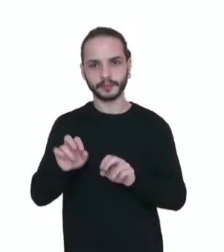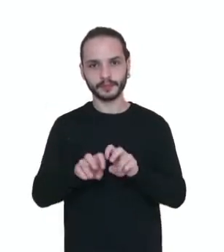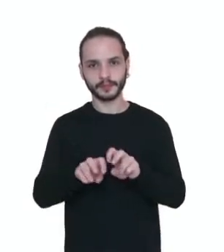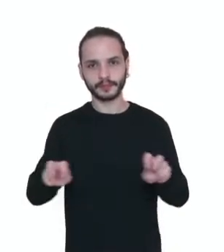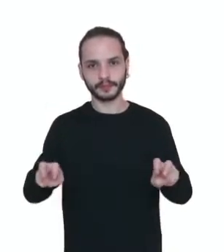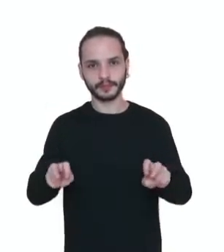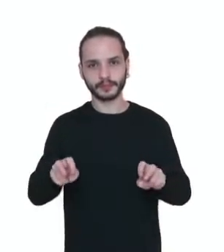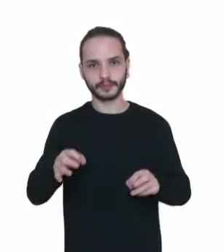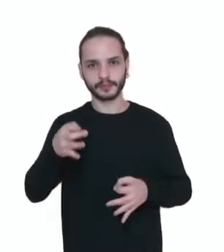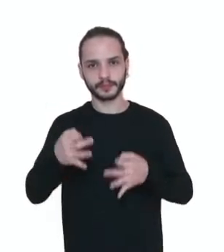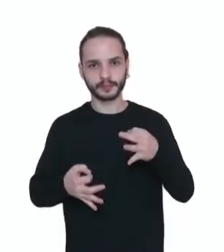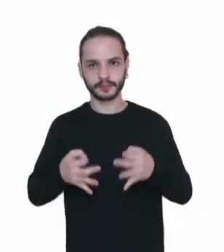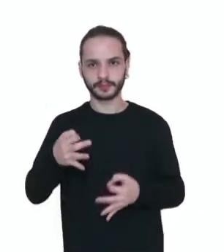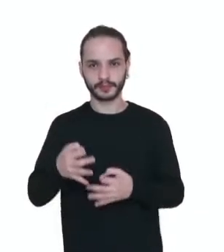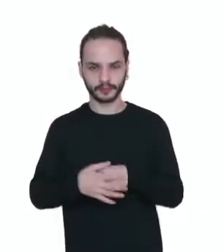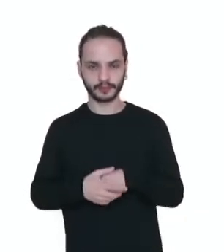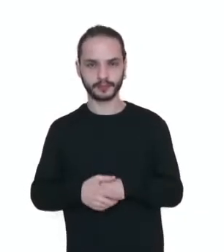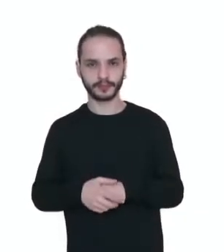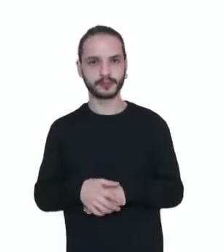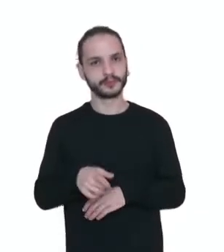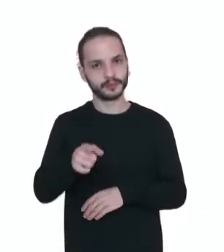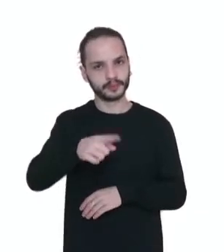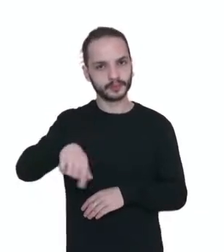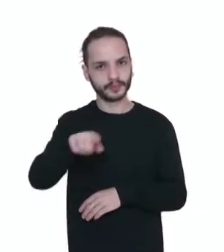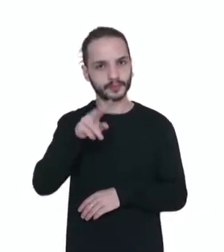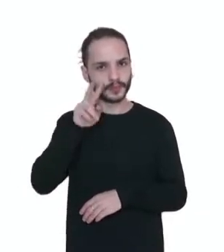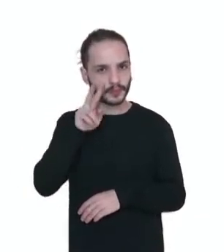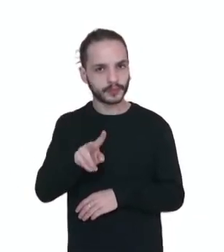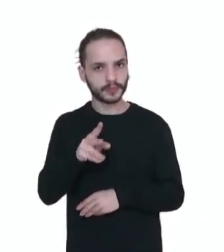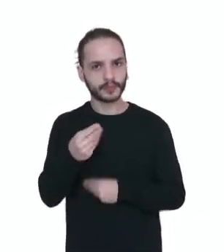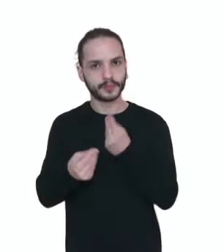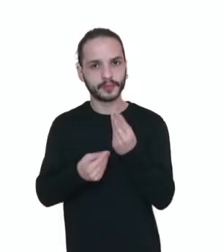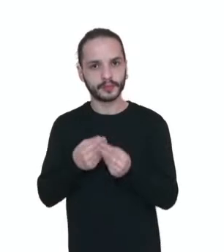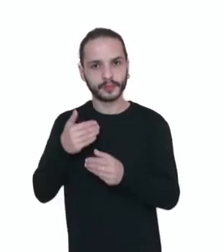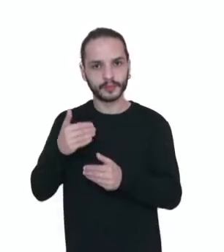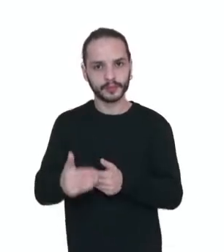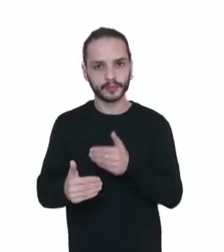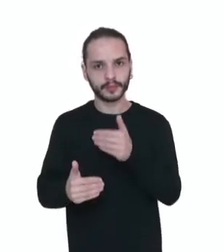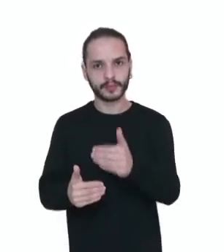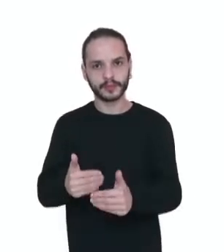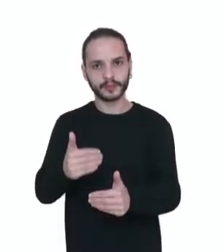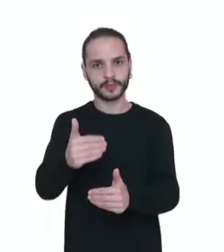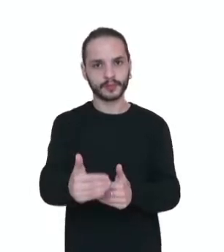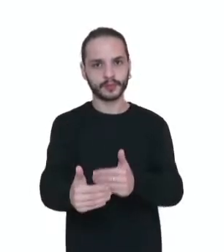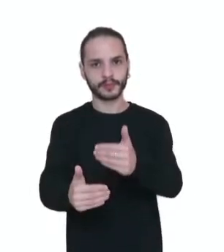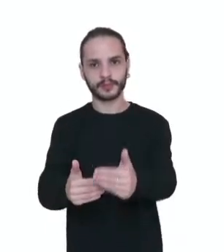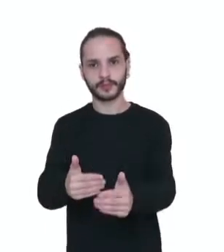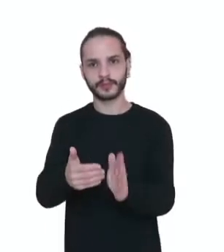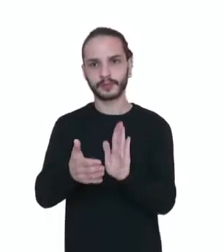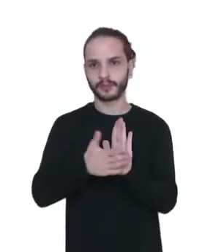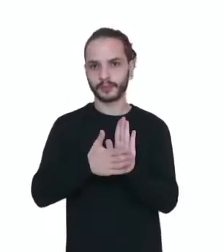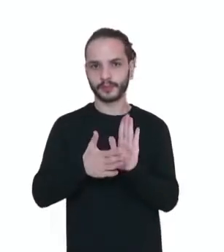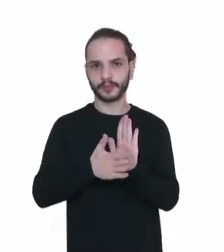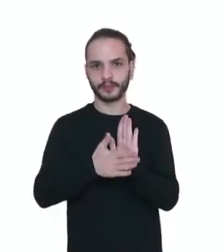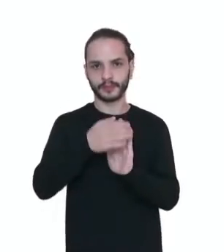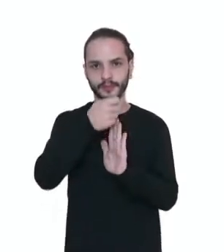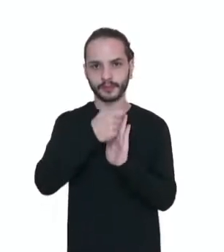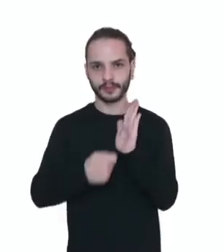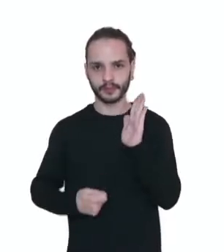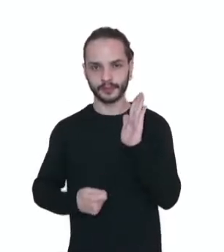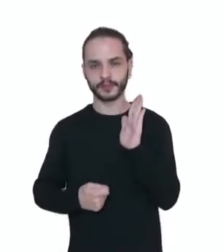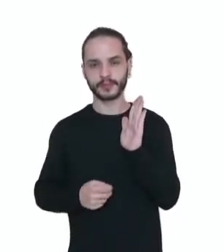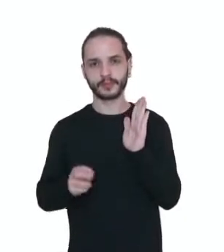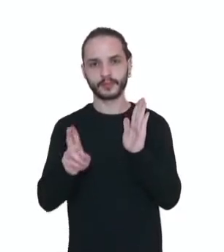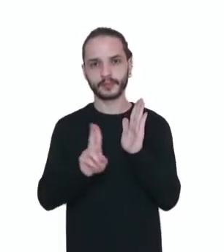ideia é que vocês vejam o passo a passo para a elaboração dessa proposta de redação aí, né? E que vocês